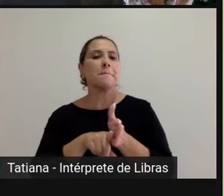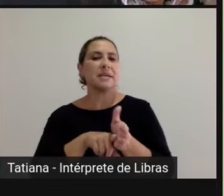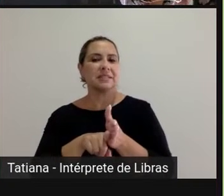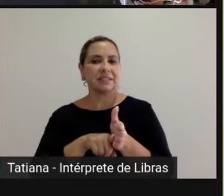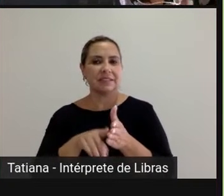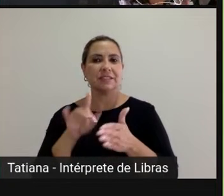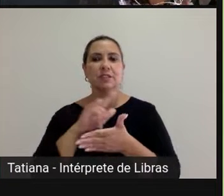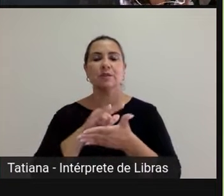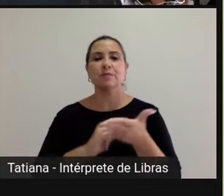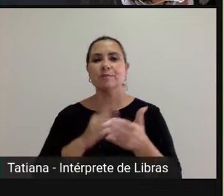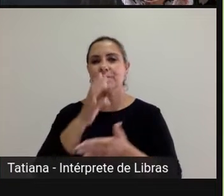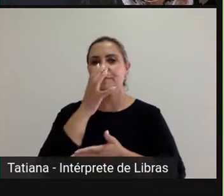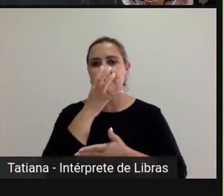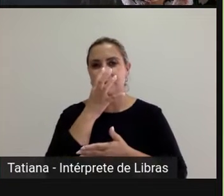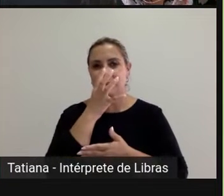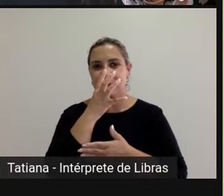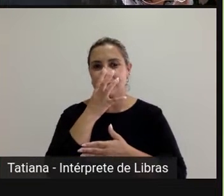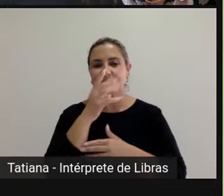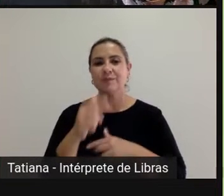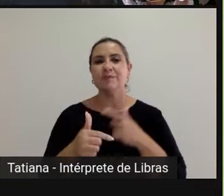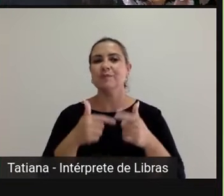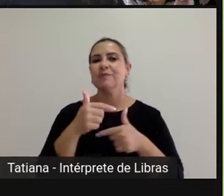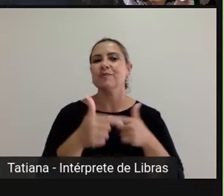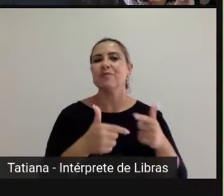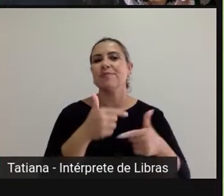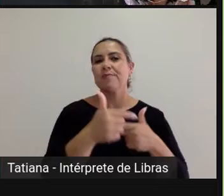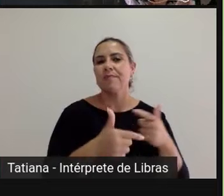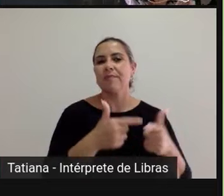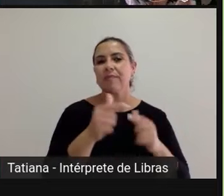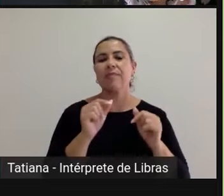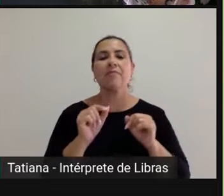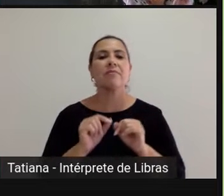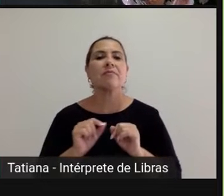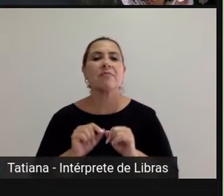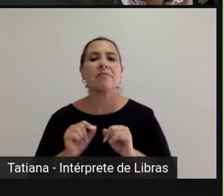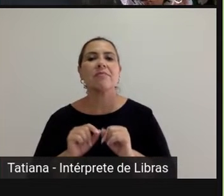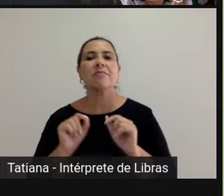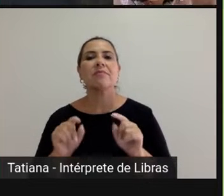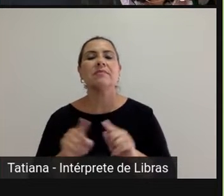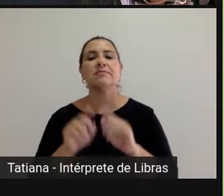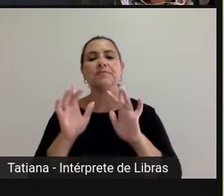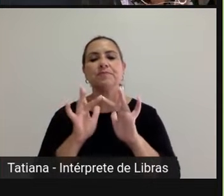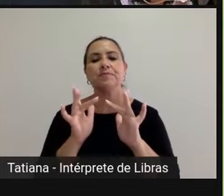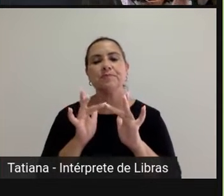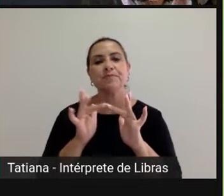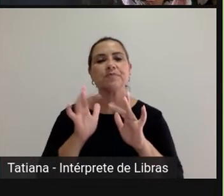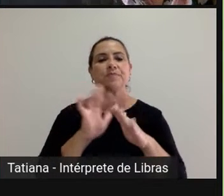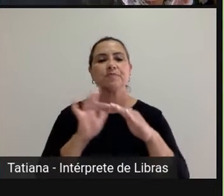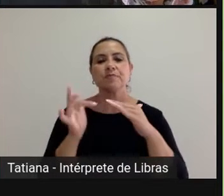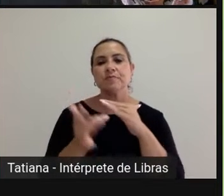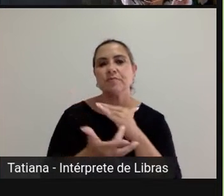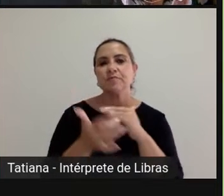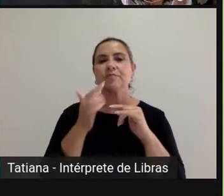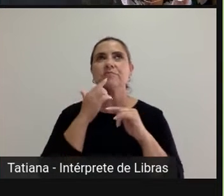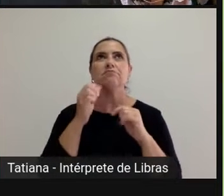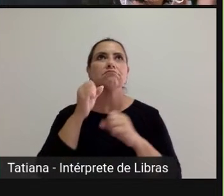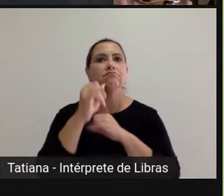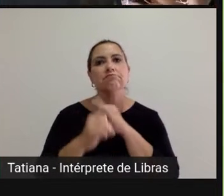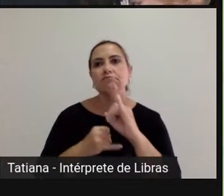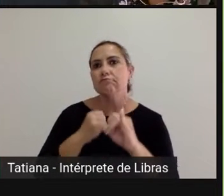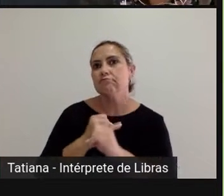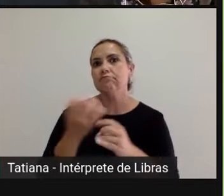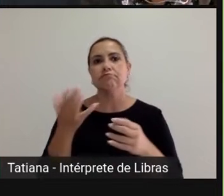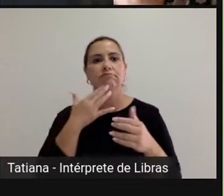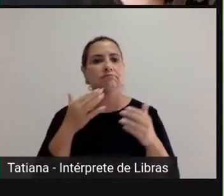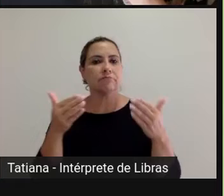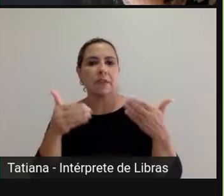inclusive observando a produção desses veículos, né, o que eles têm feito nas redes sociais, nos sites, né, participo